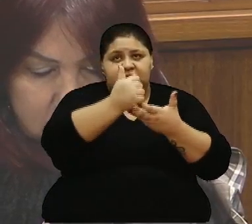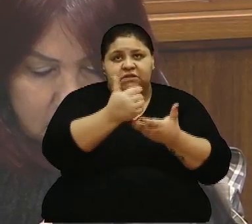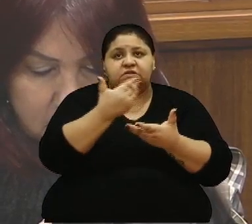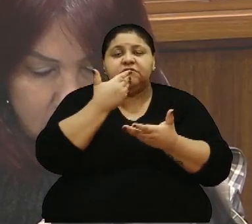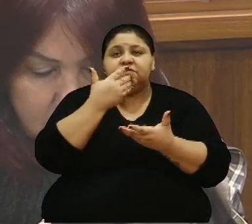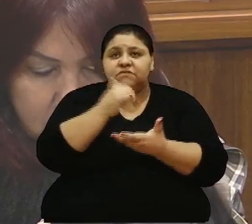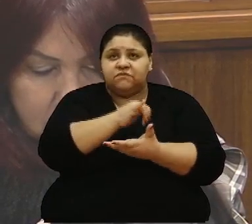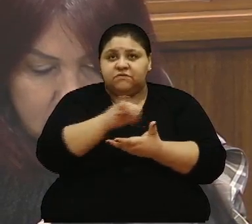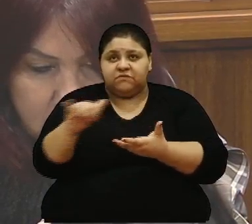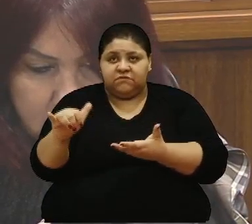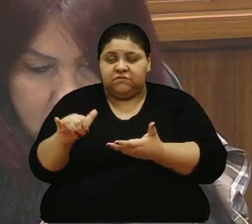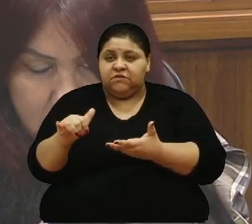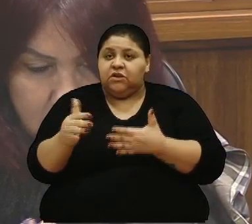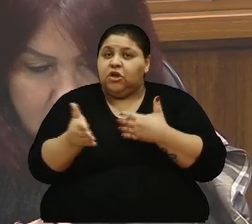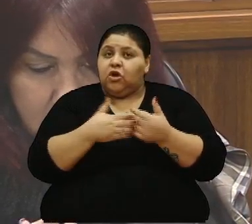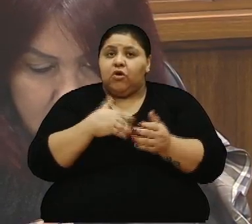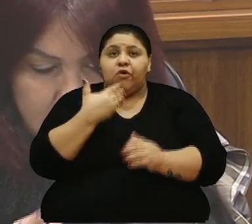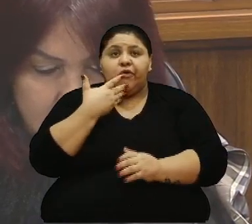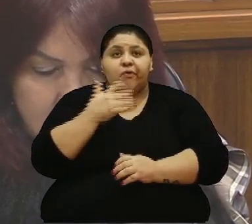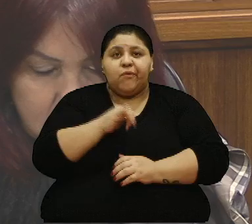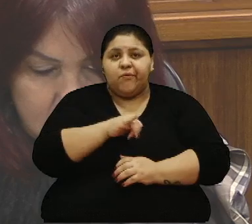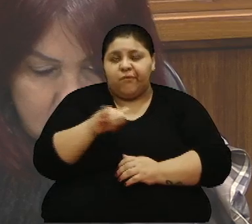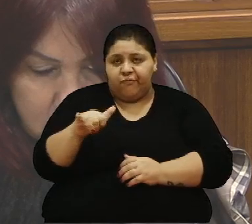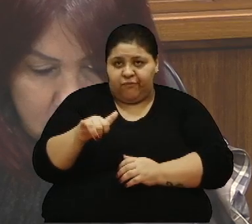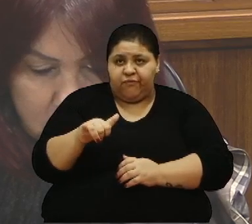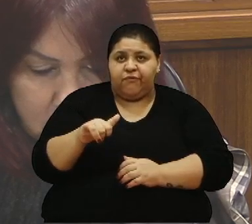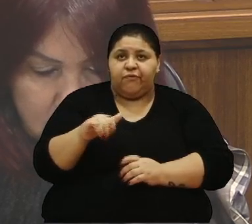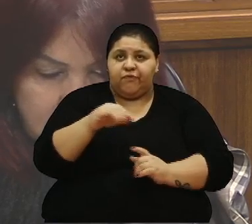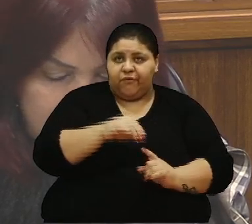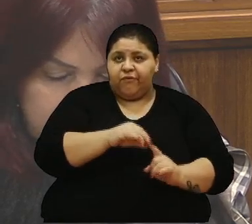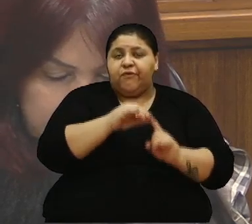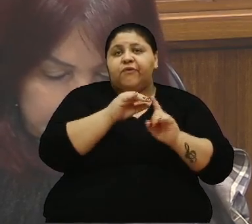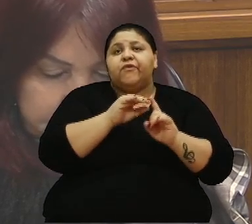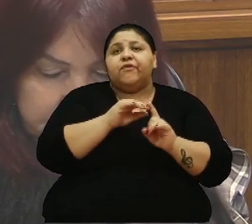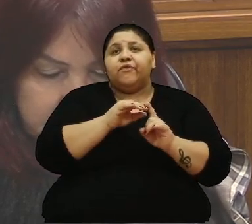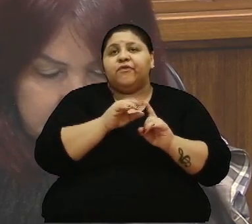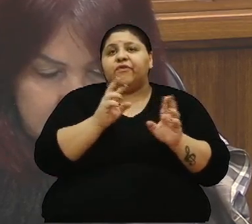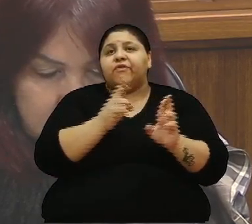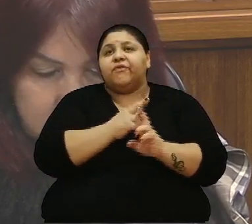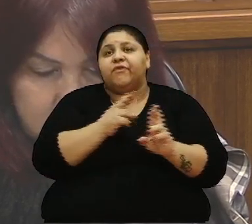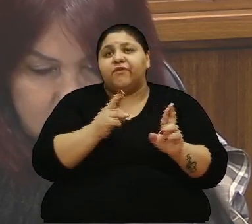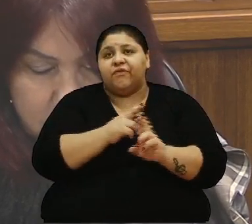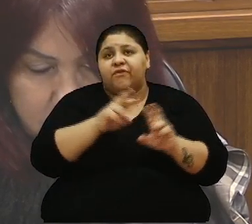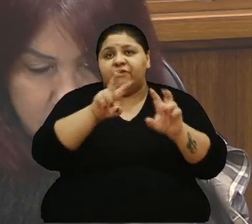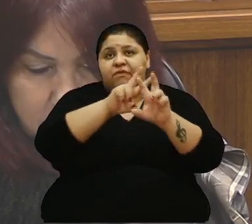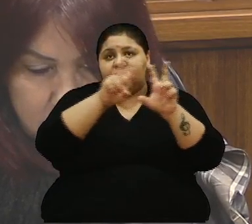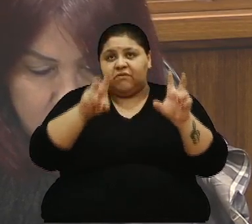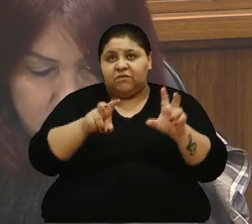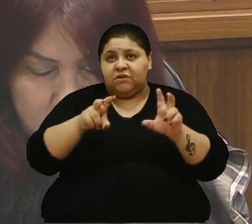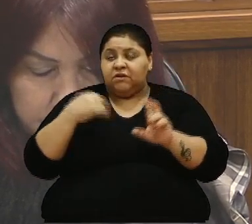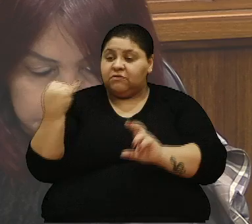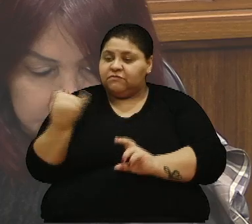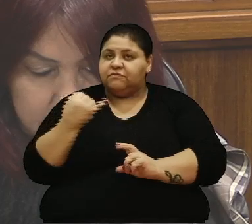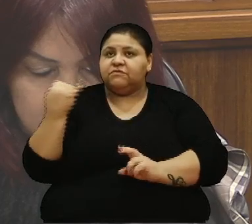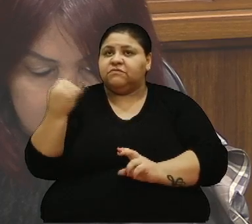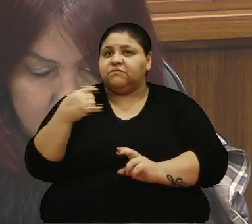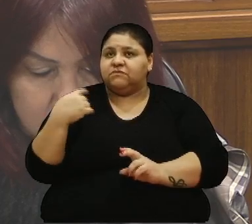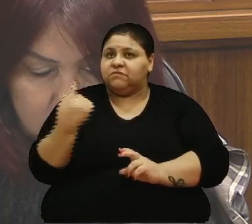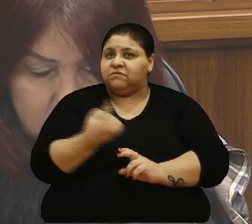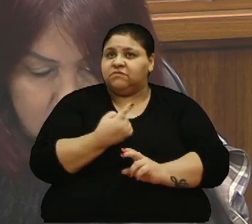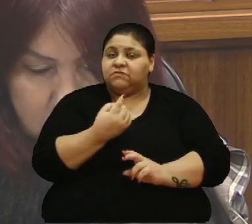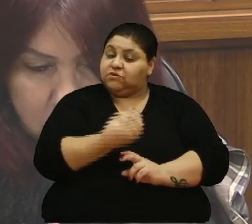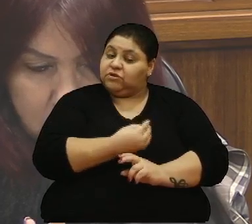de informação e qualquer pedido de informação, principalmente que venha relacionado a um tema tão central para a